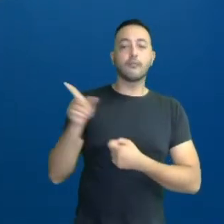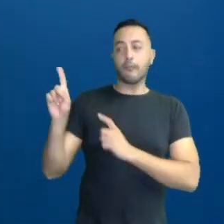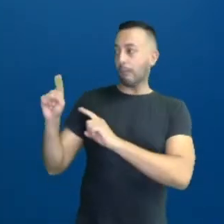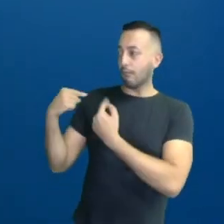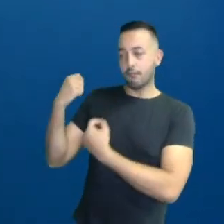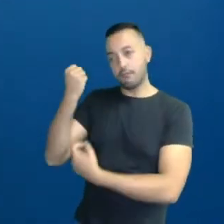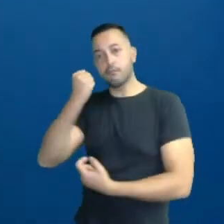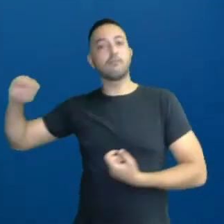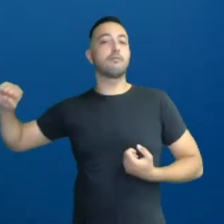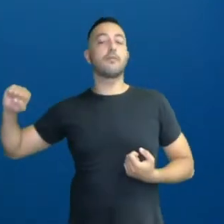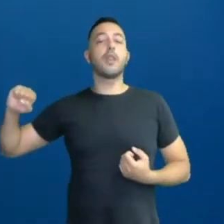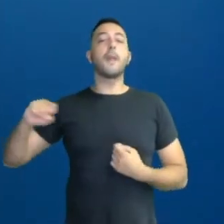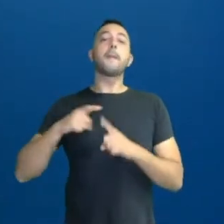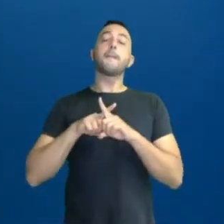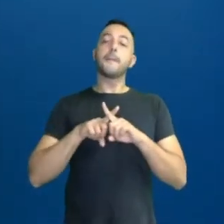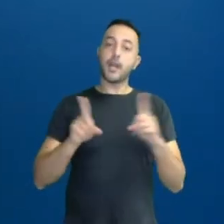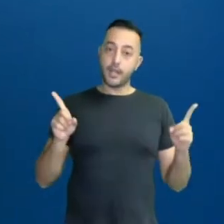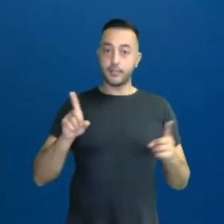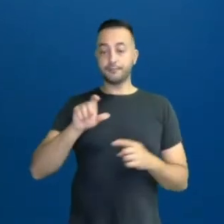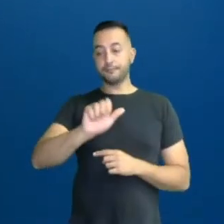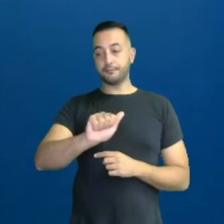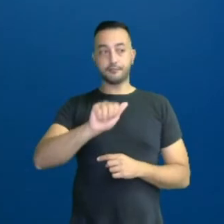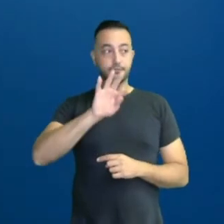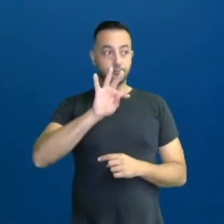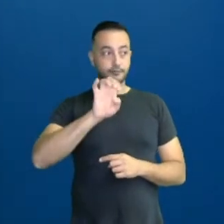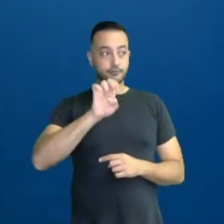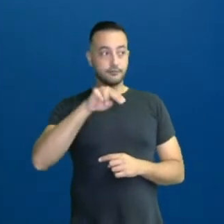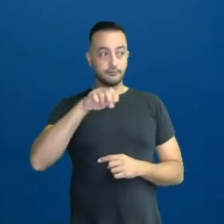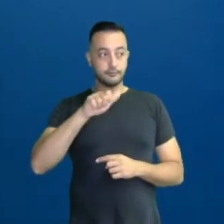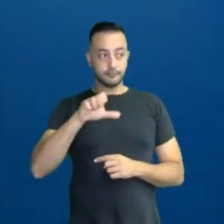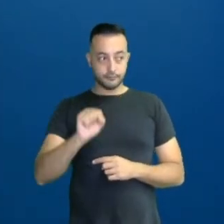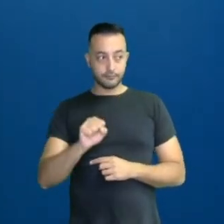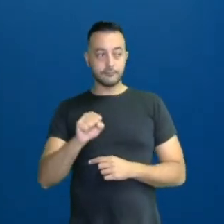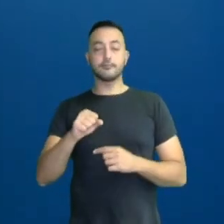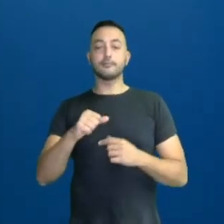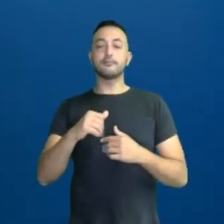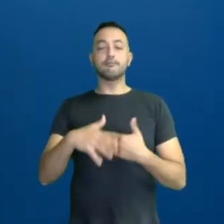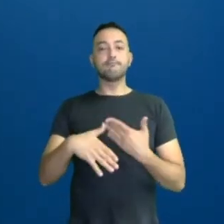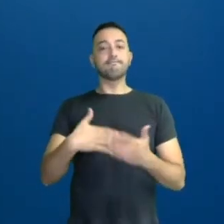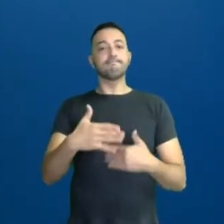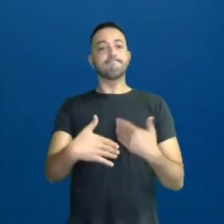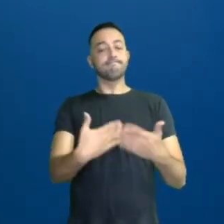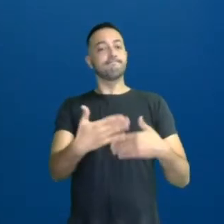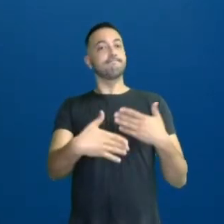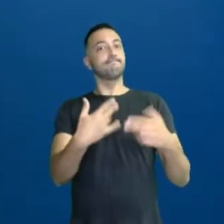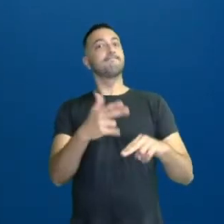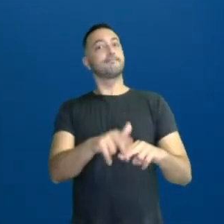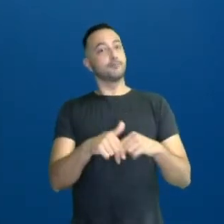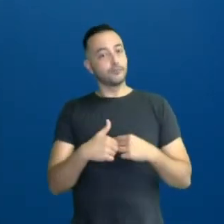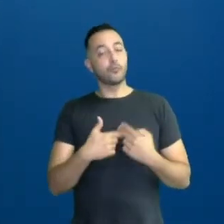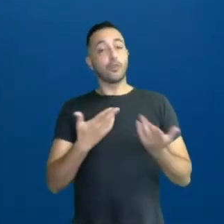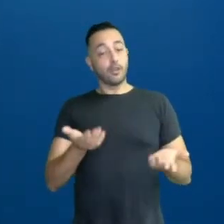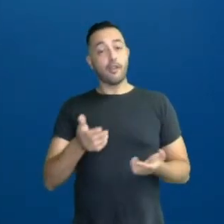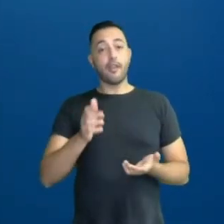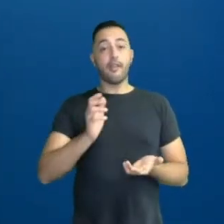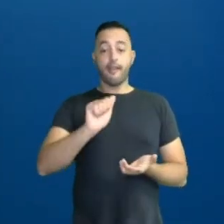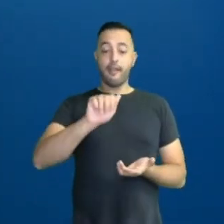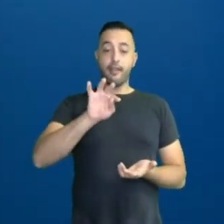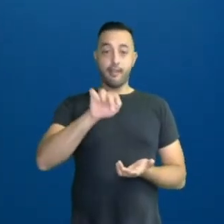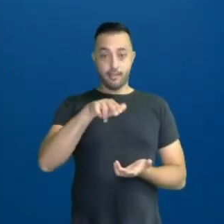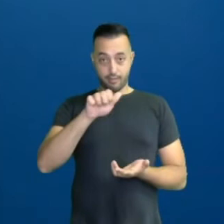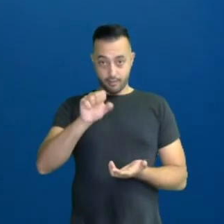inimigo. Porém, Atenas, ela vai se desenvolver diante disso, porque ela vai ser a